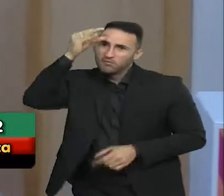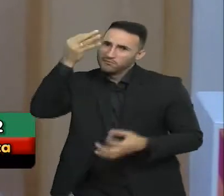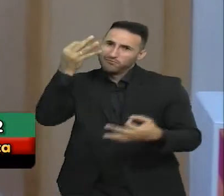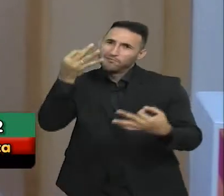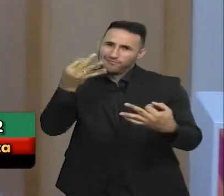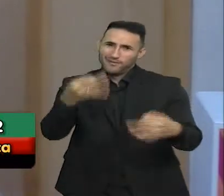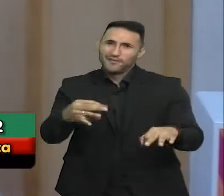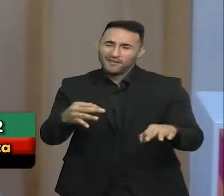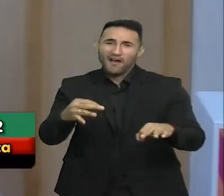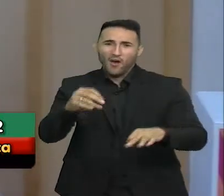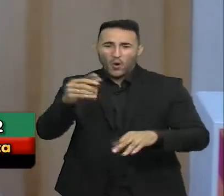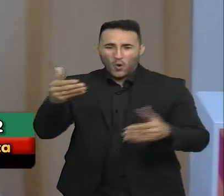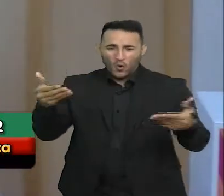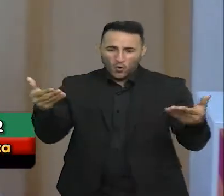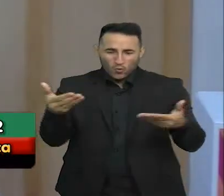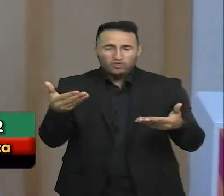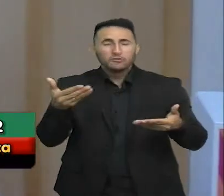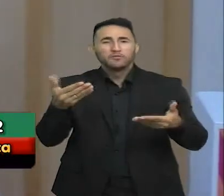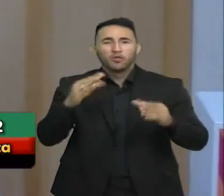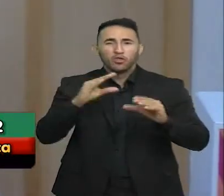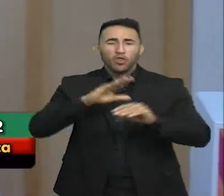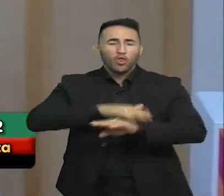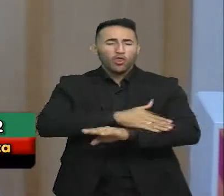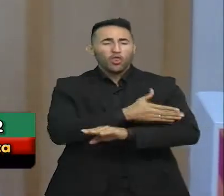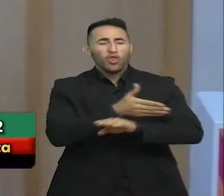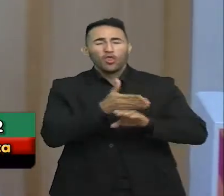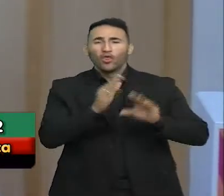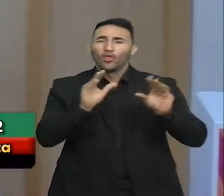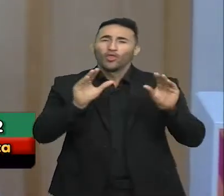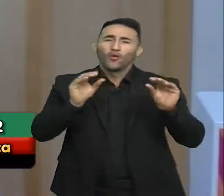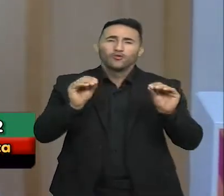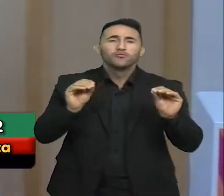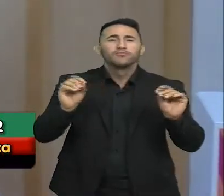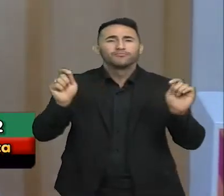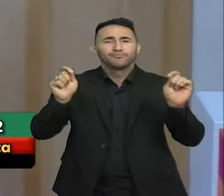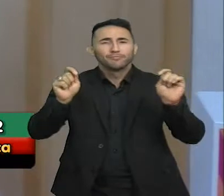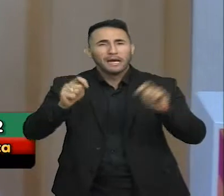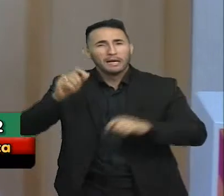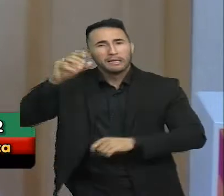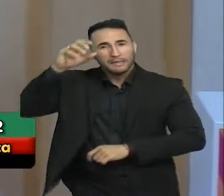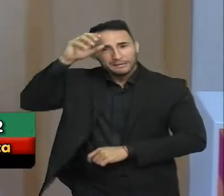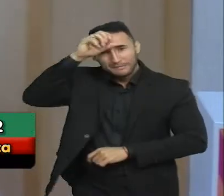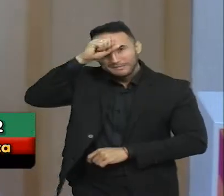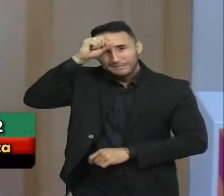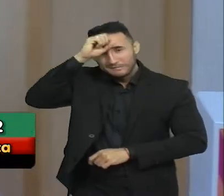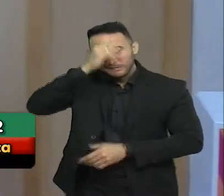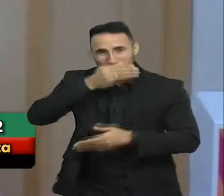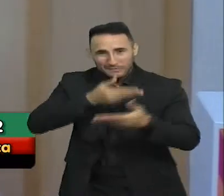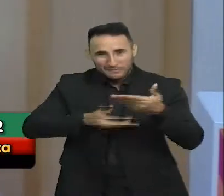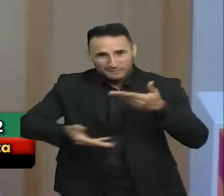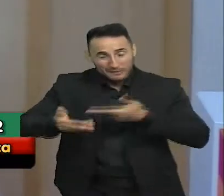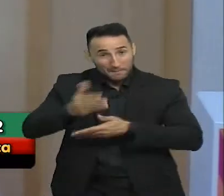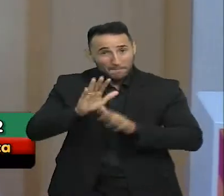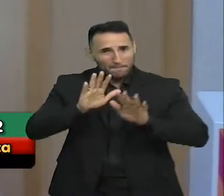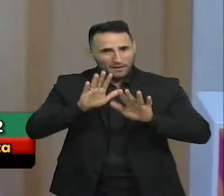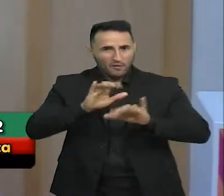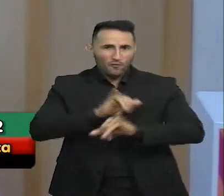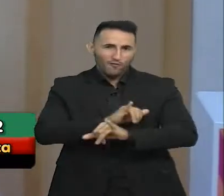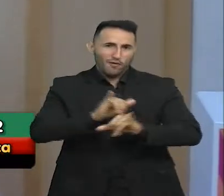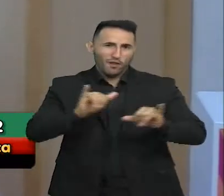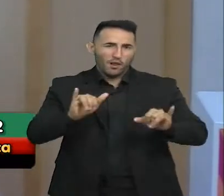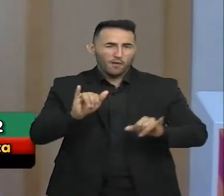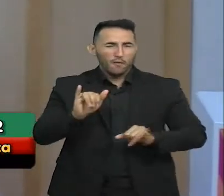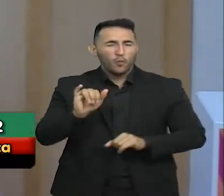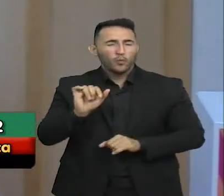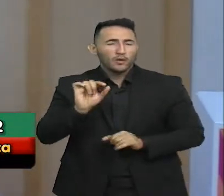certeza esta será uma noite de muito aprendizado. Eu vou falar um pouquinho para vocês do que é